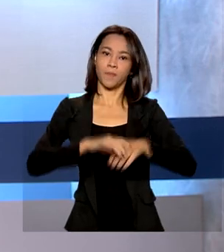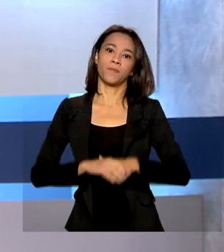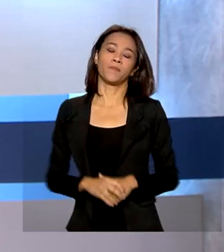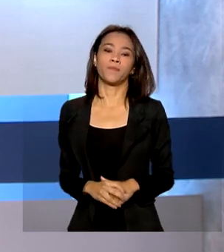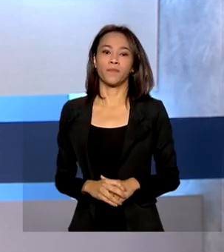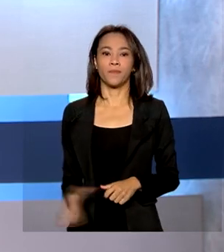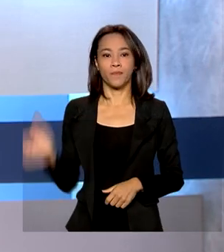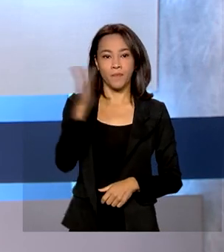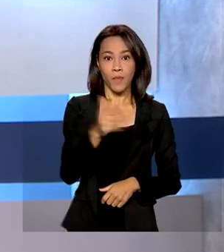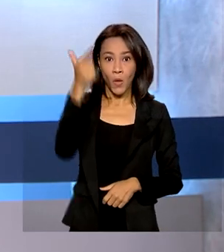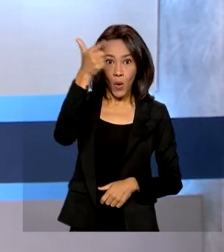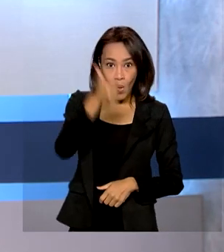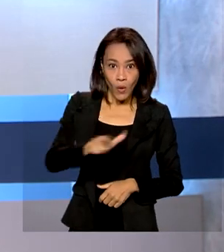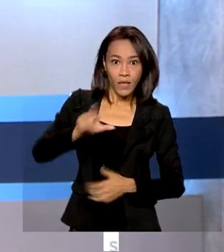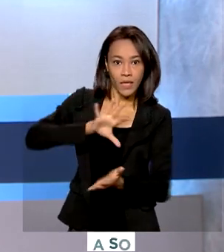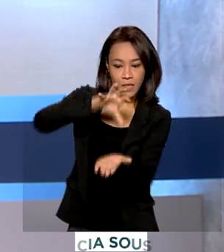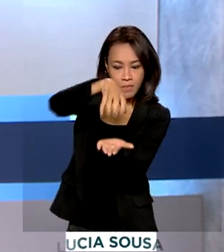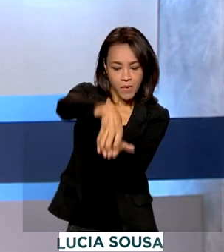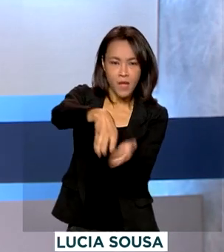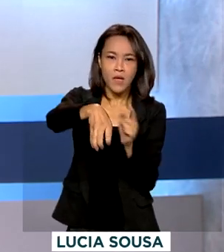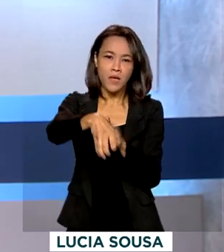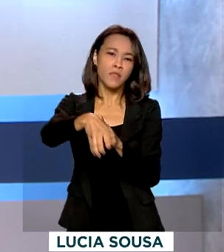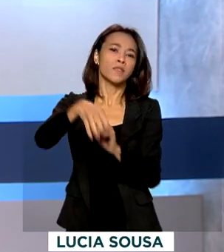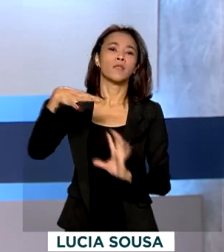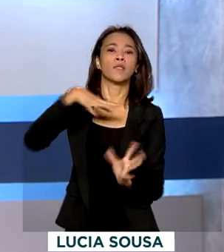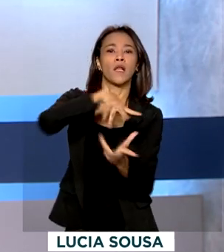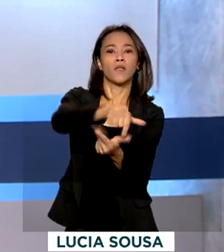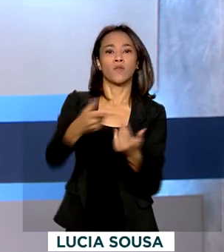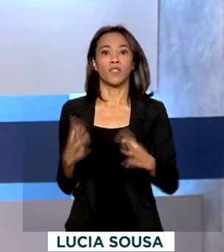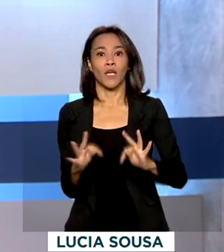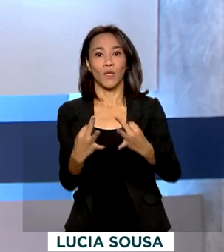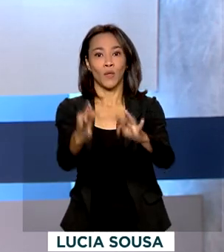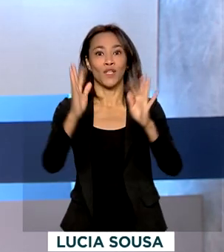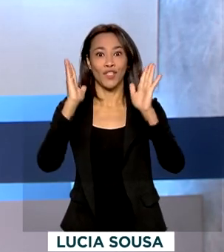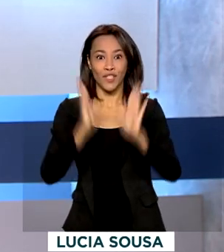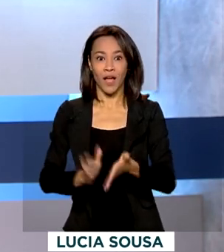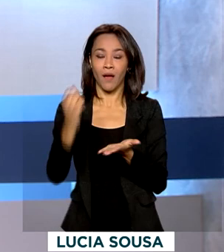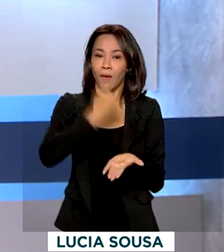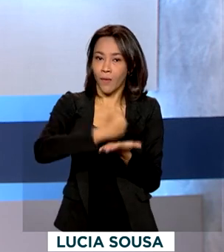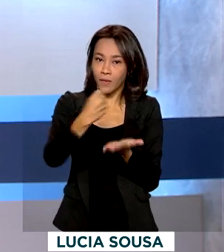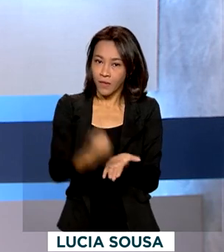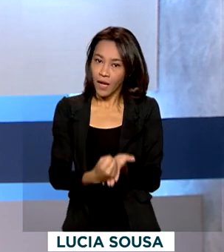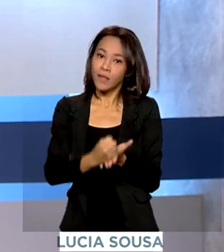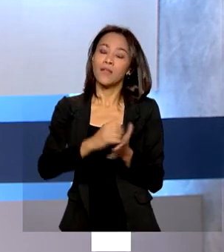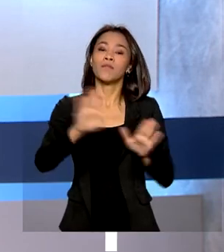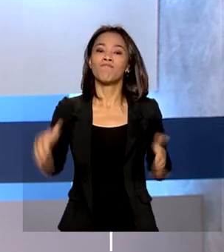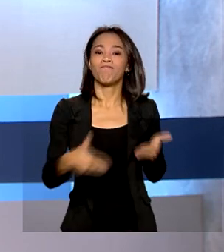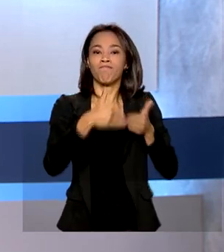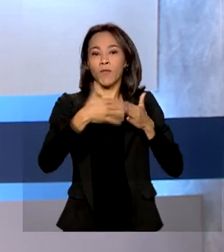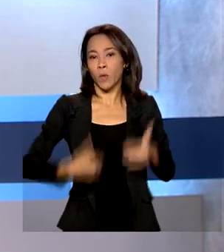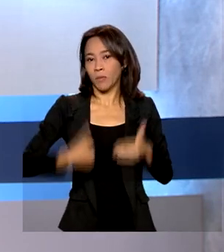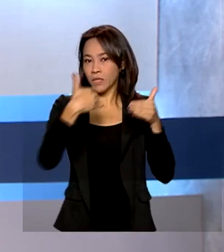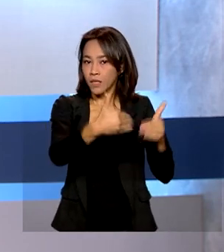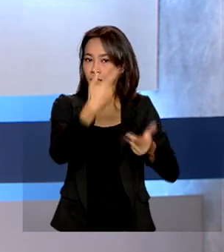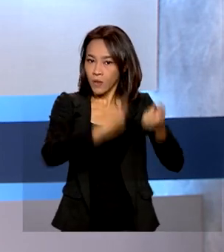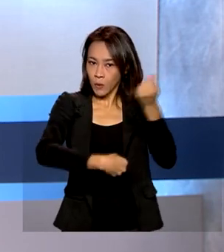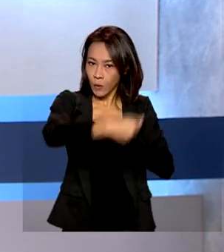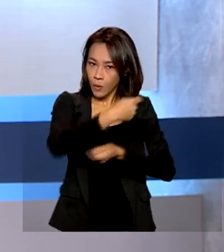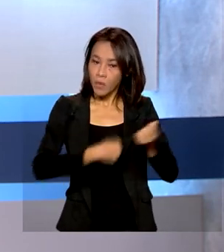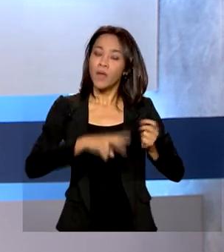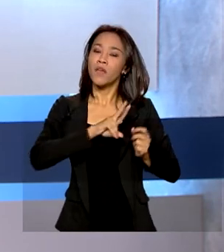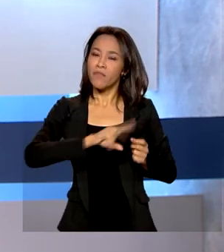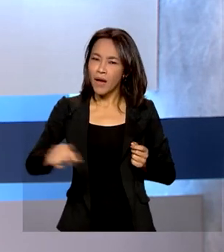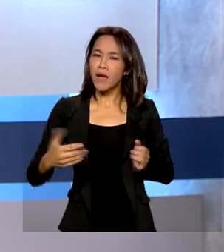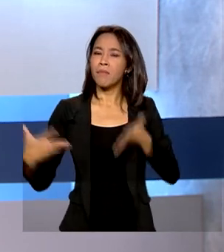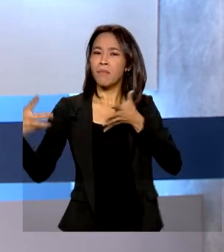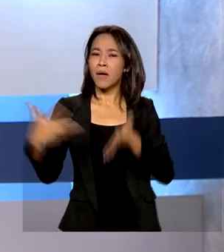é mais uma multinacional de tecnologia e comunicação fecha contrato com o ministério da economia e vai participar do catálogo